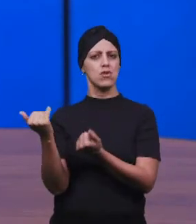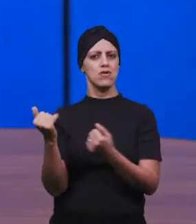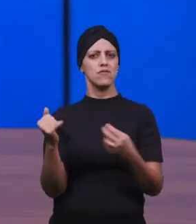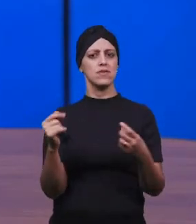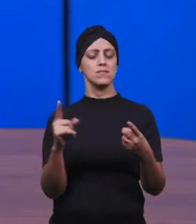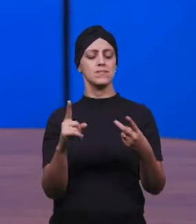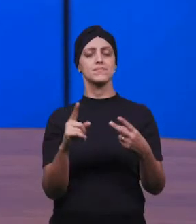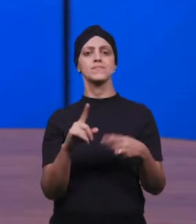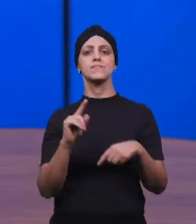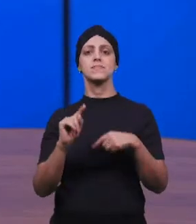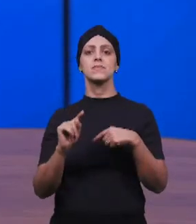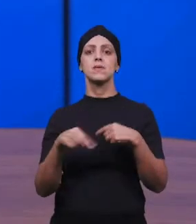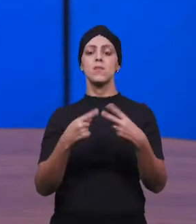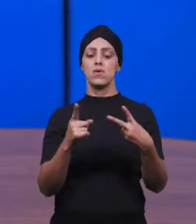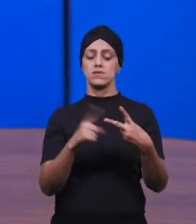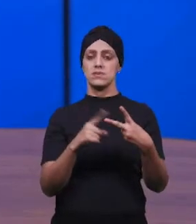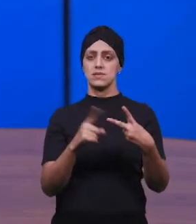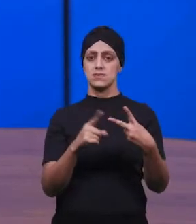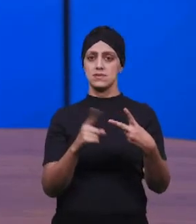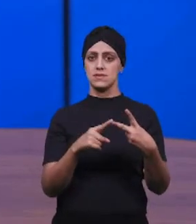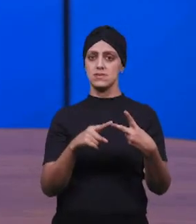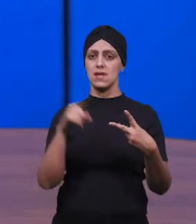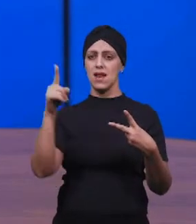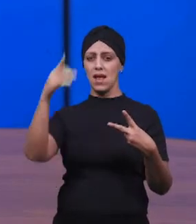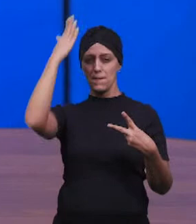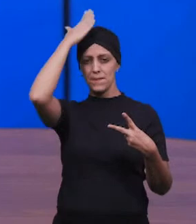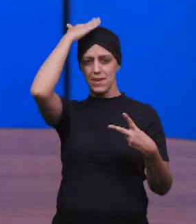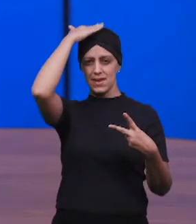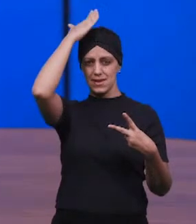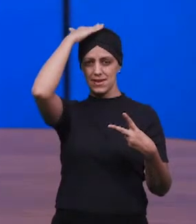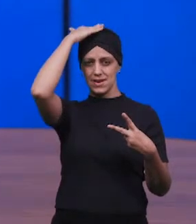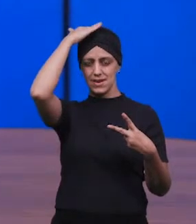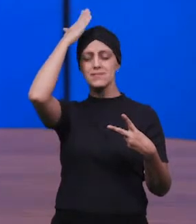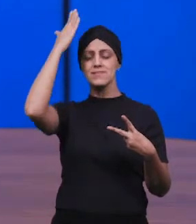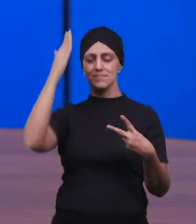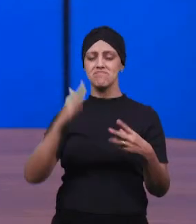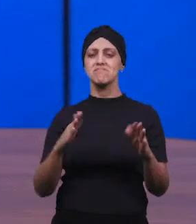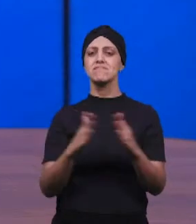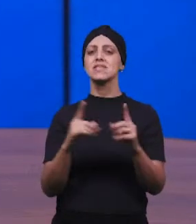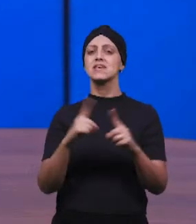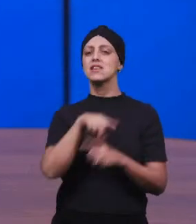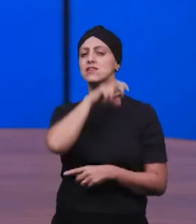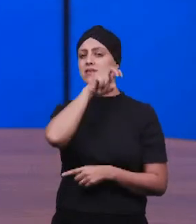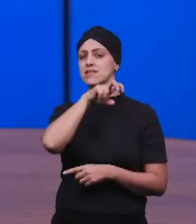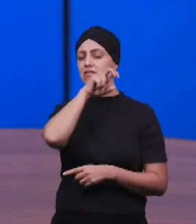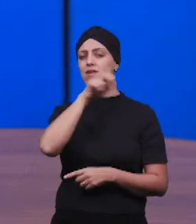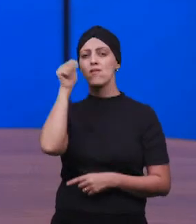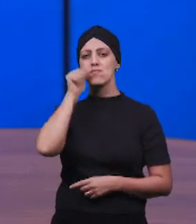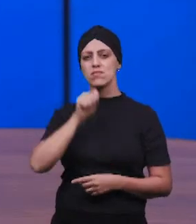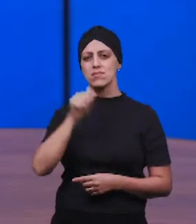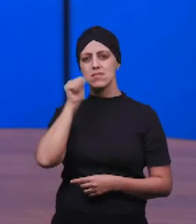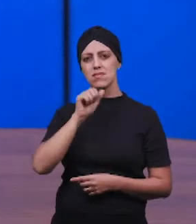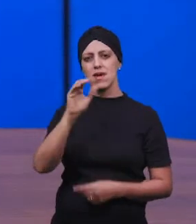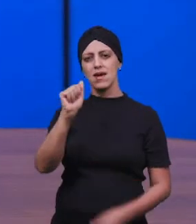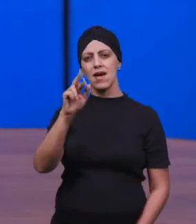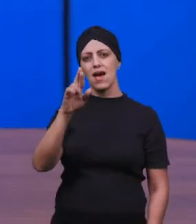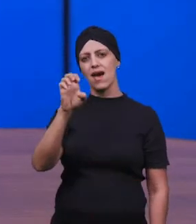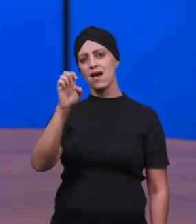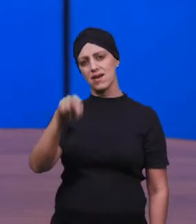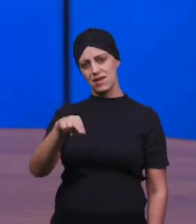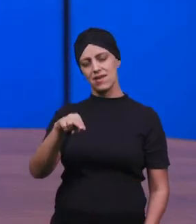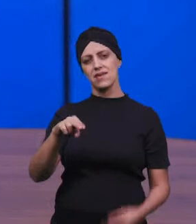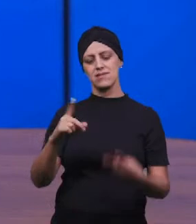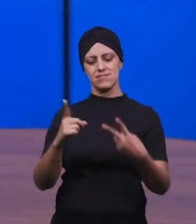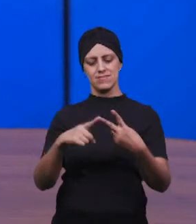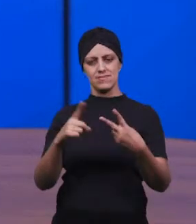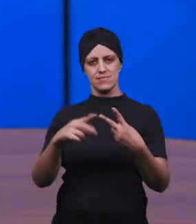nossa igreja em Porto Alegre. Depois a letra B vai ser respondida no Paraná, lá na igreja de Cascavel, a nossa irmã Karin